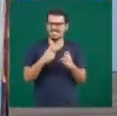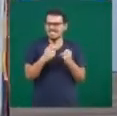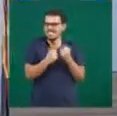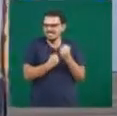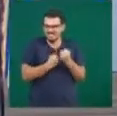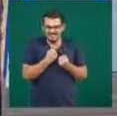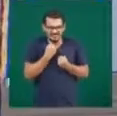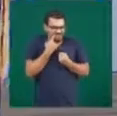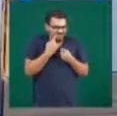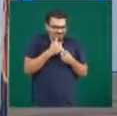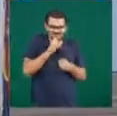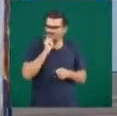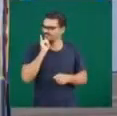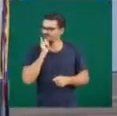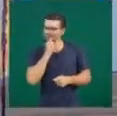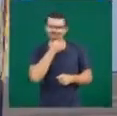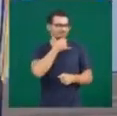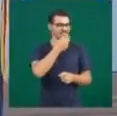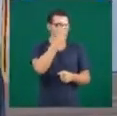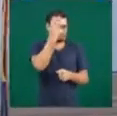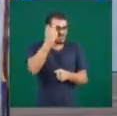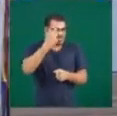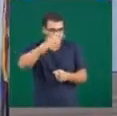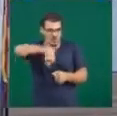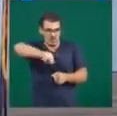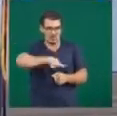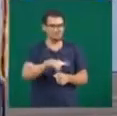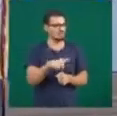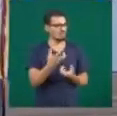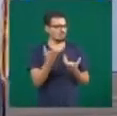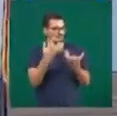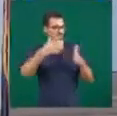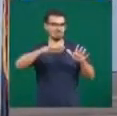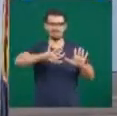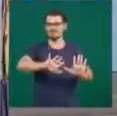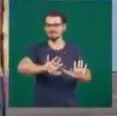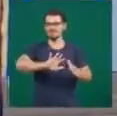é uma tristeza tamanha e que ninguém nunca deseja.